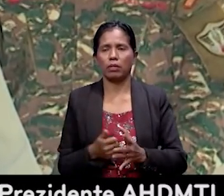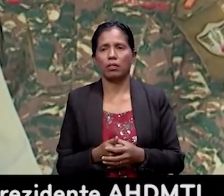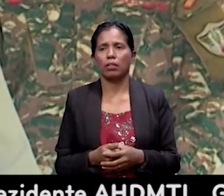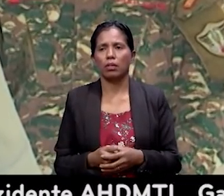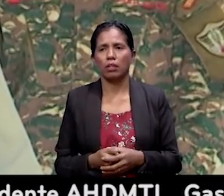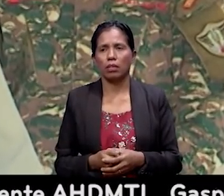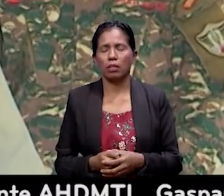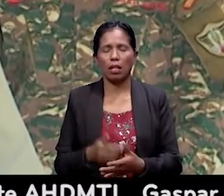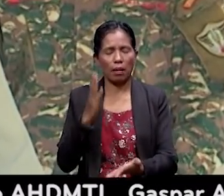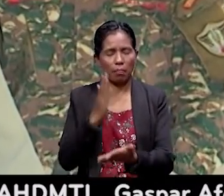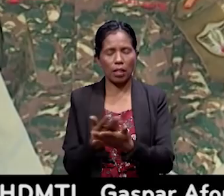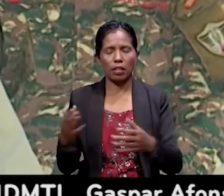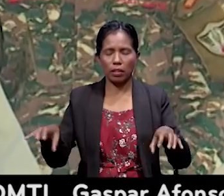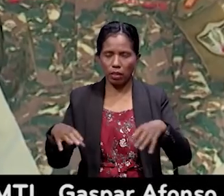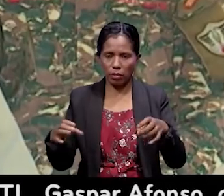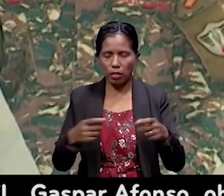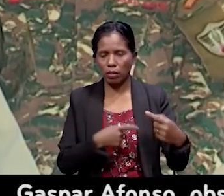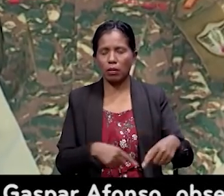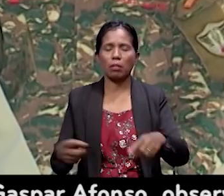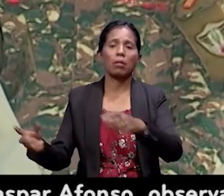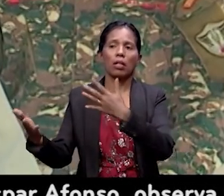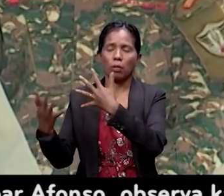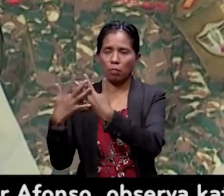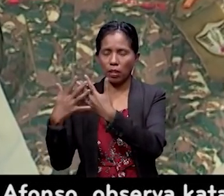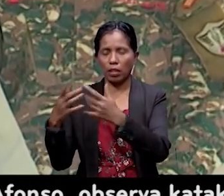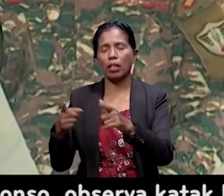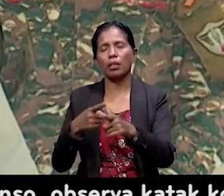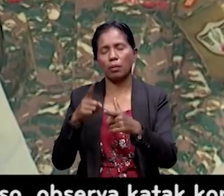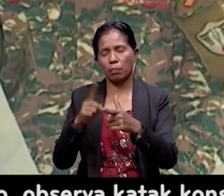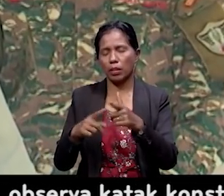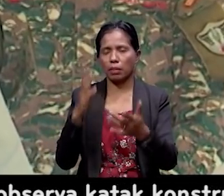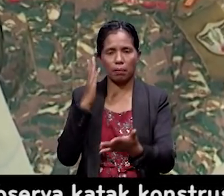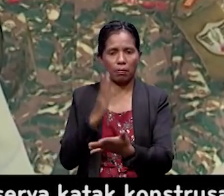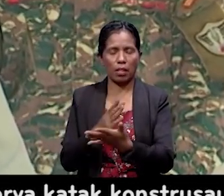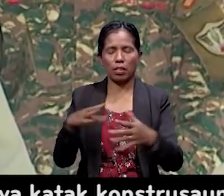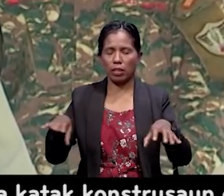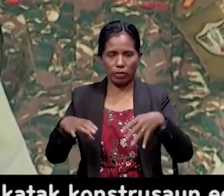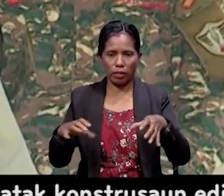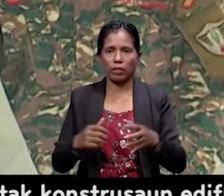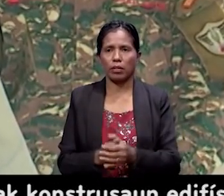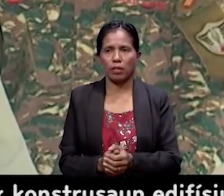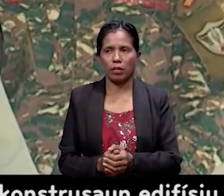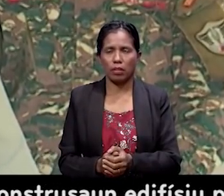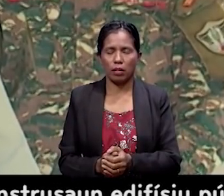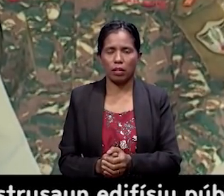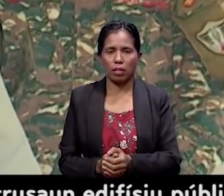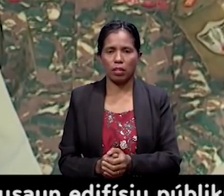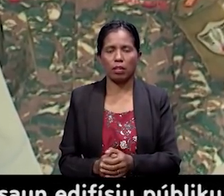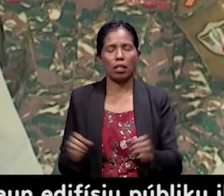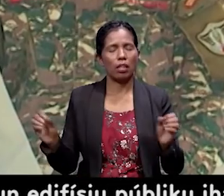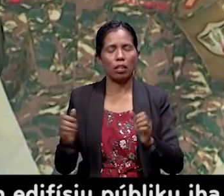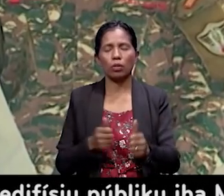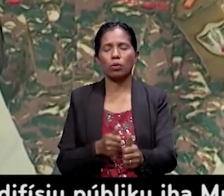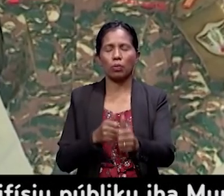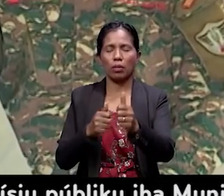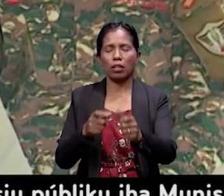i castigo ni, depois maka dunsai. Perkene kontra ni nia juramento, kontra ni nia dever